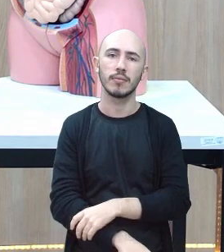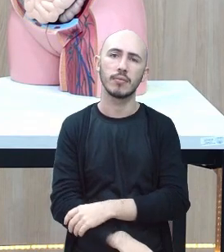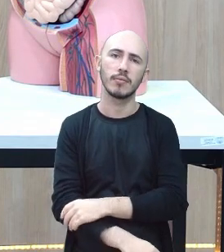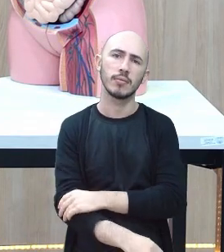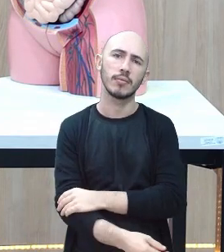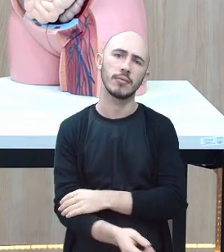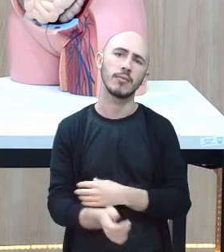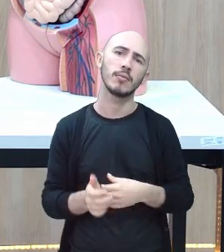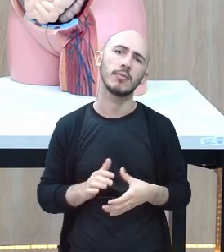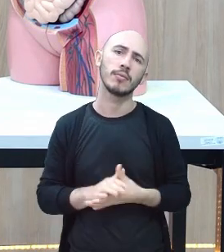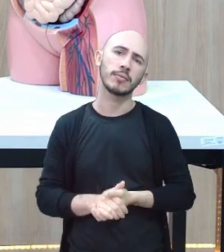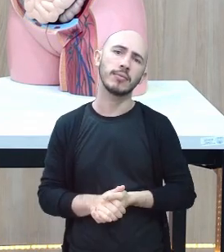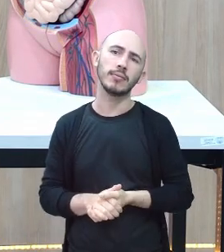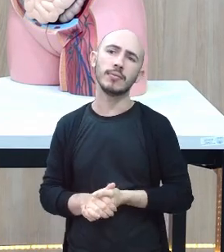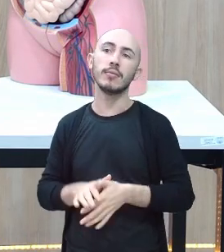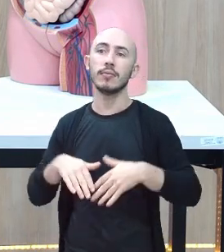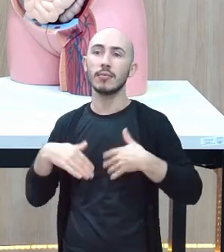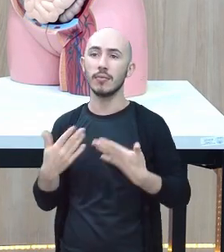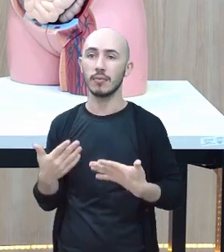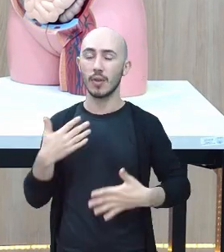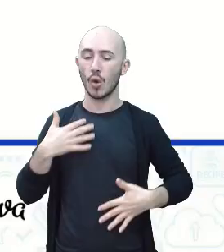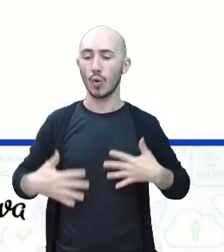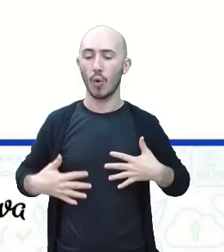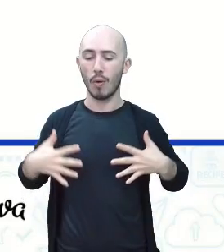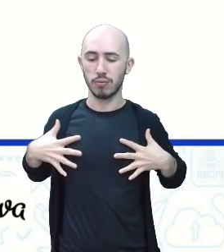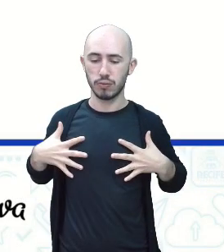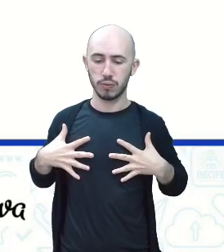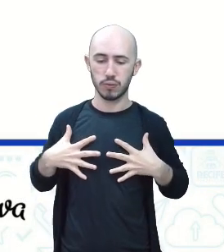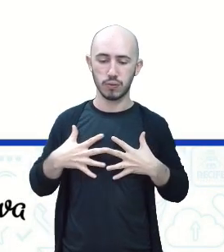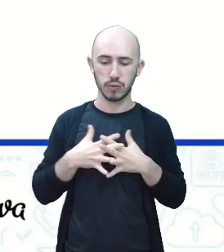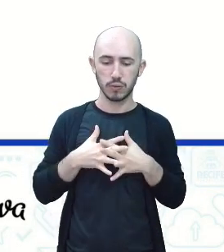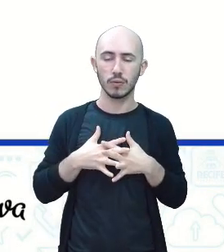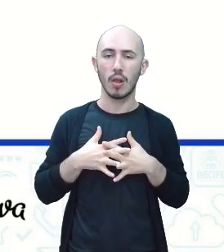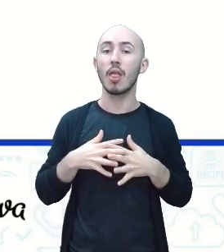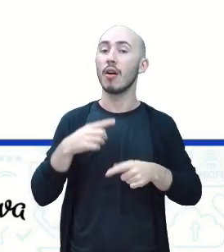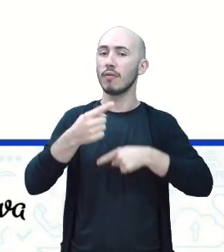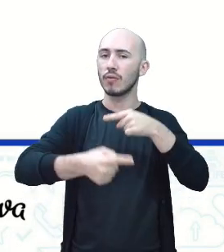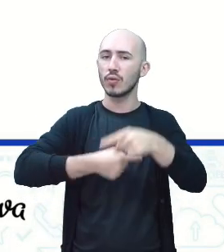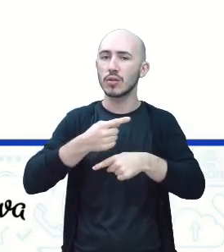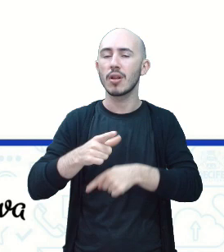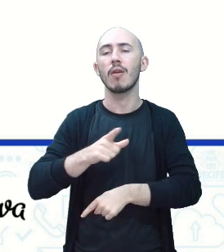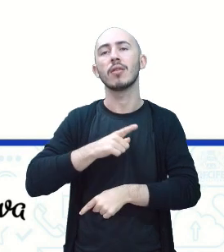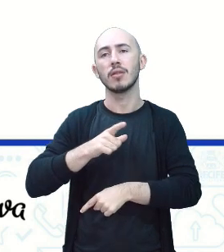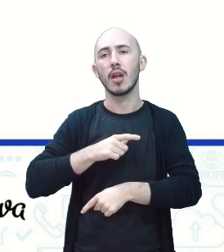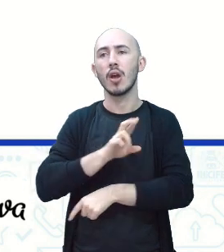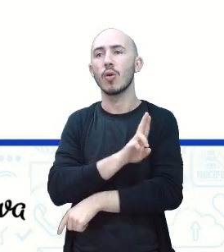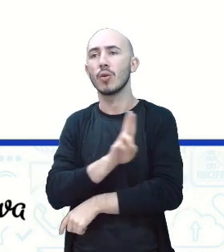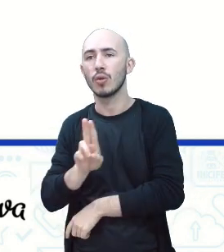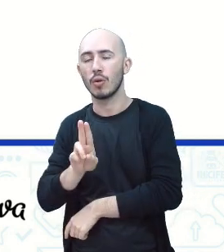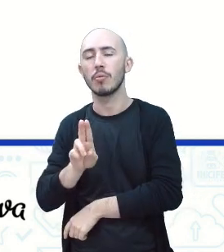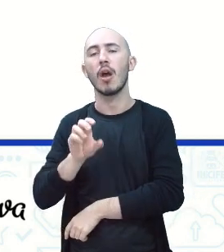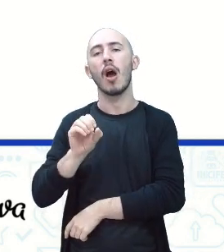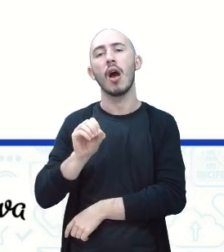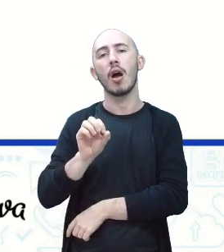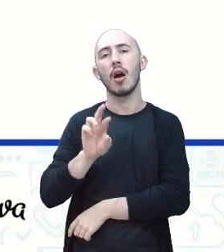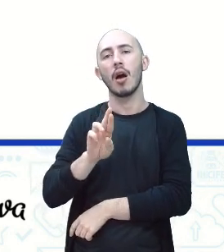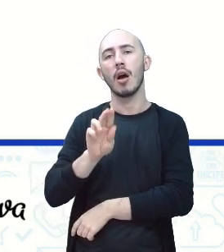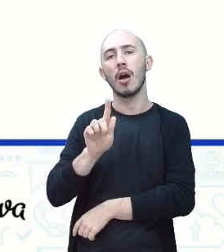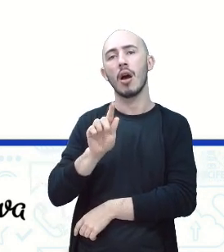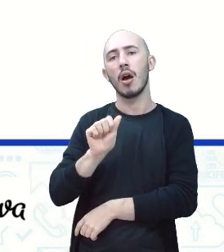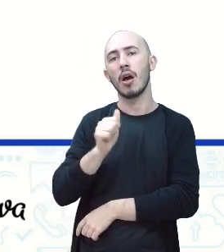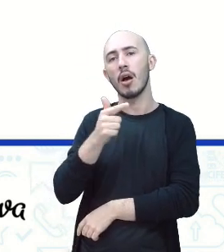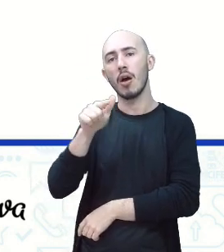O conjunto de tecidos que desempenham determinada função recebe o nome de órgãos. Então,